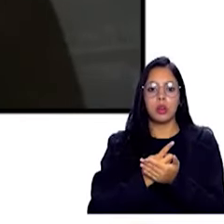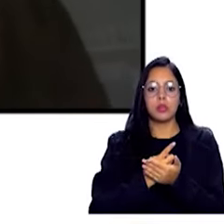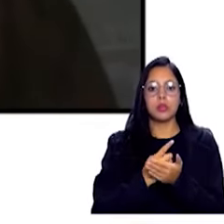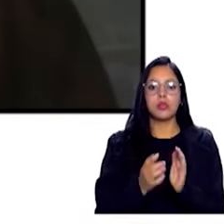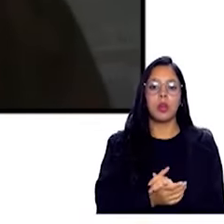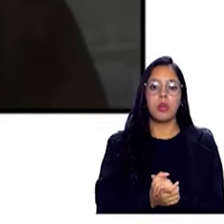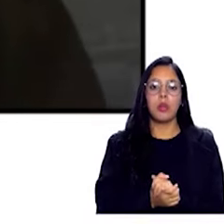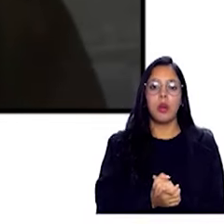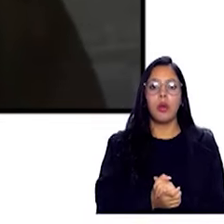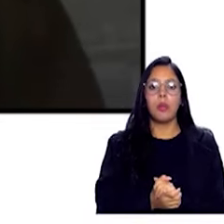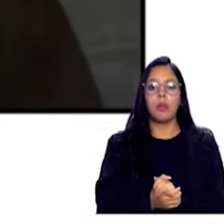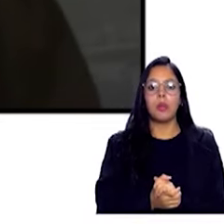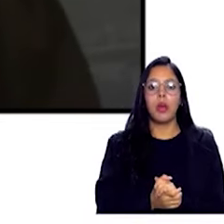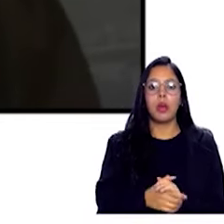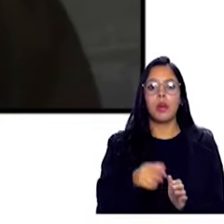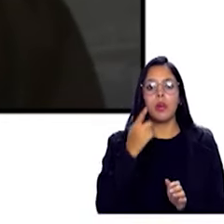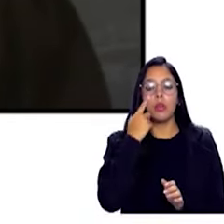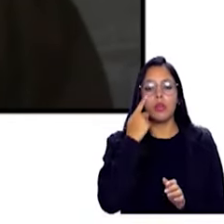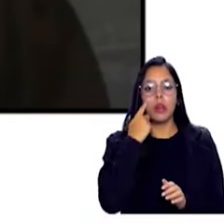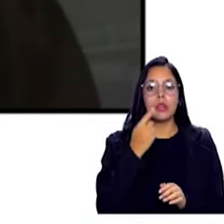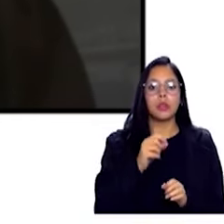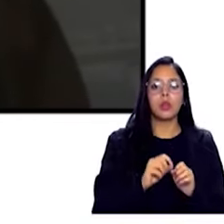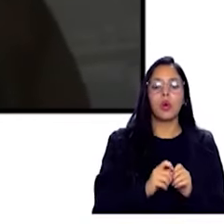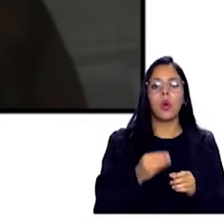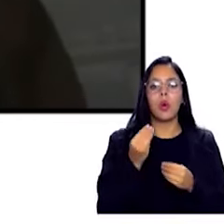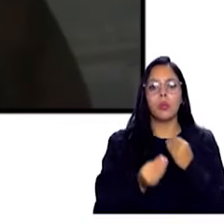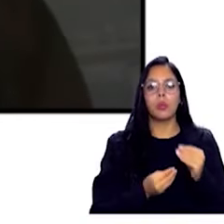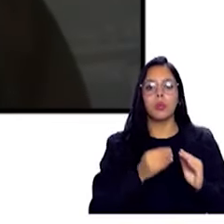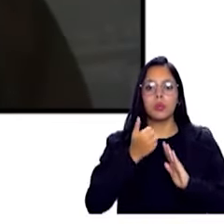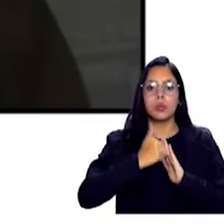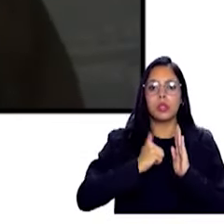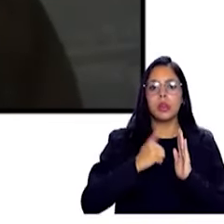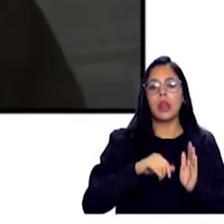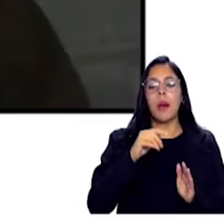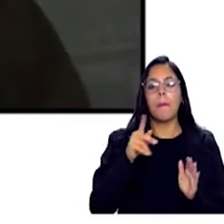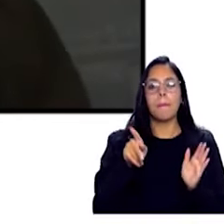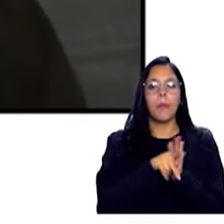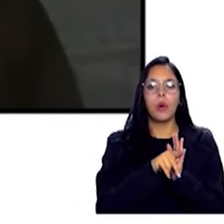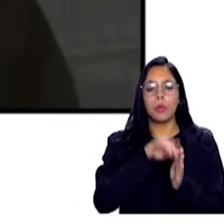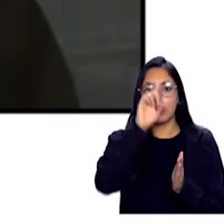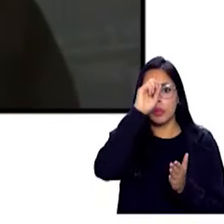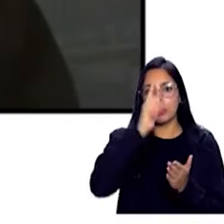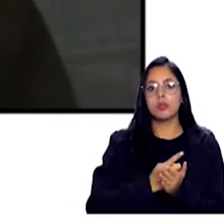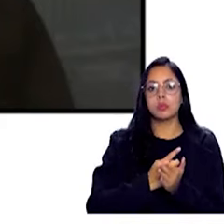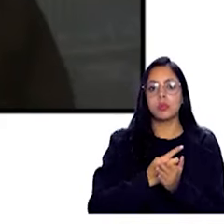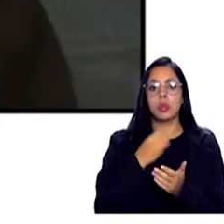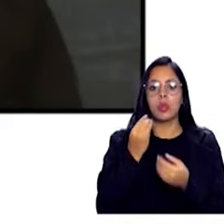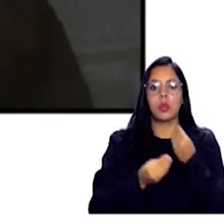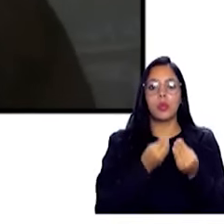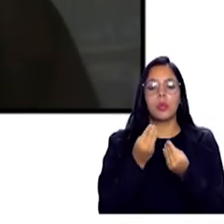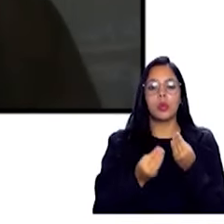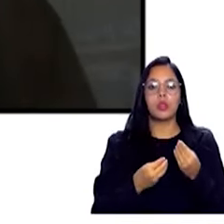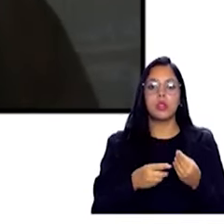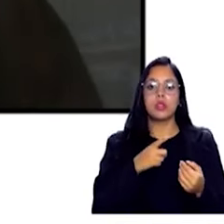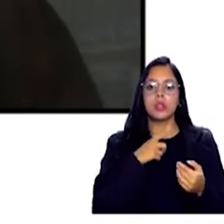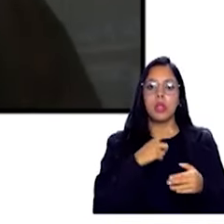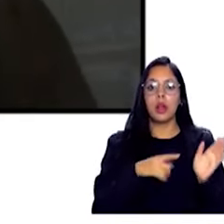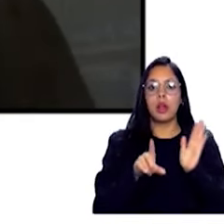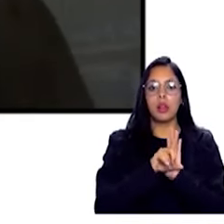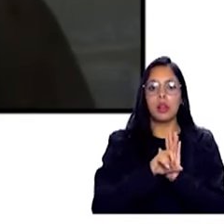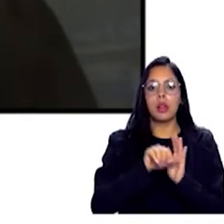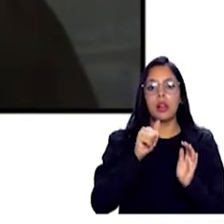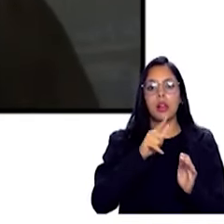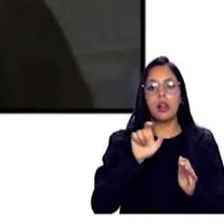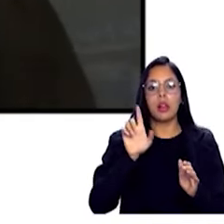para que se conseguisse verificar se aquela decisão estava de acordo com o que dizia a lei posta né alguns